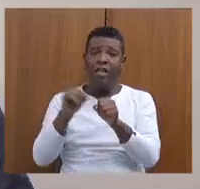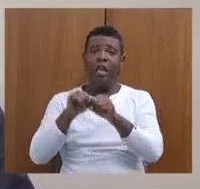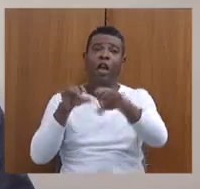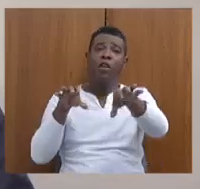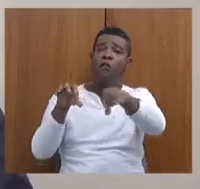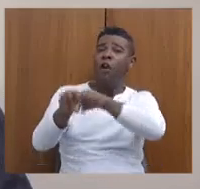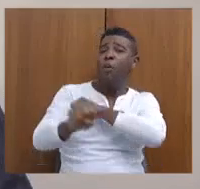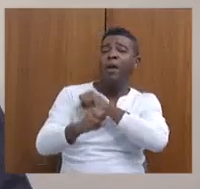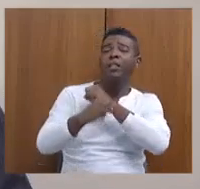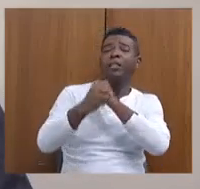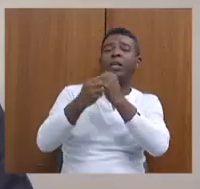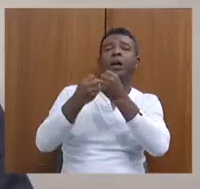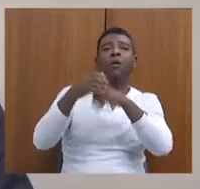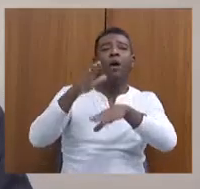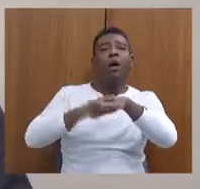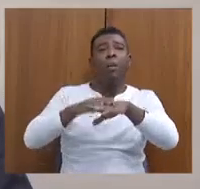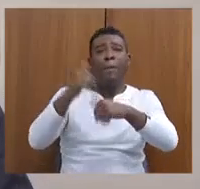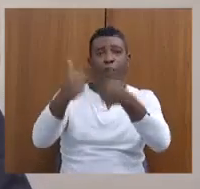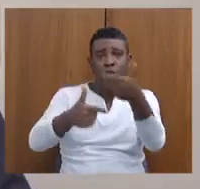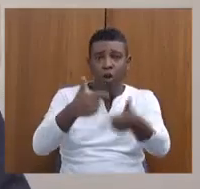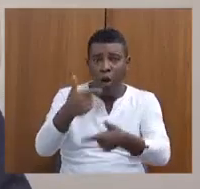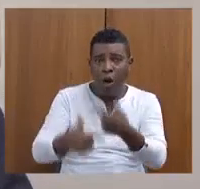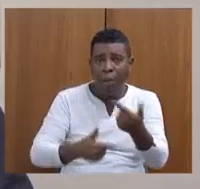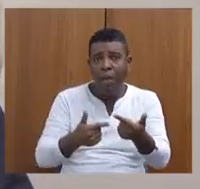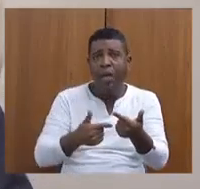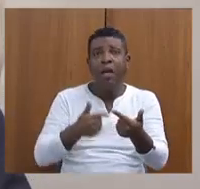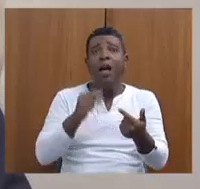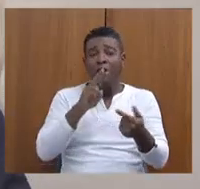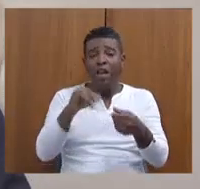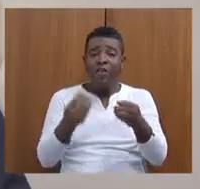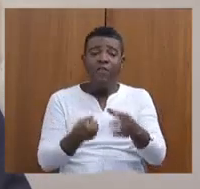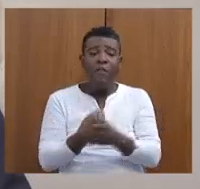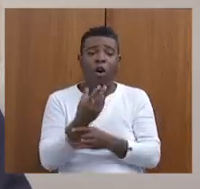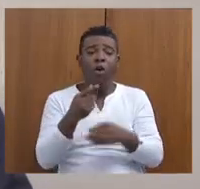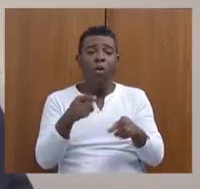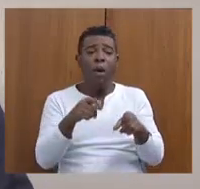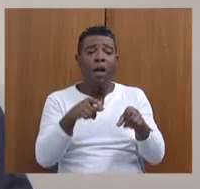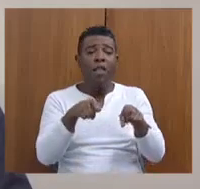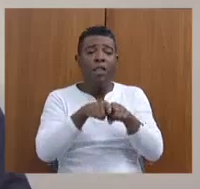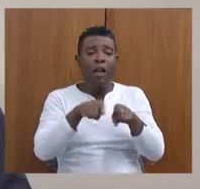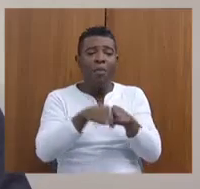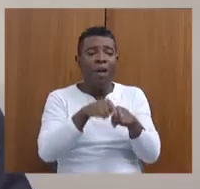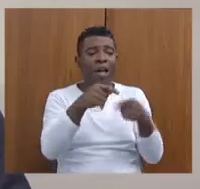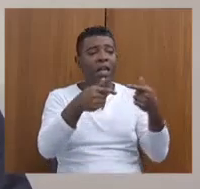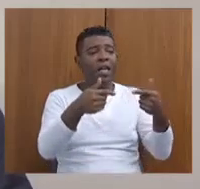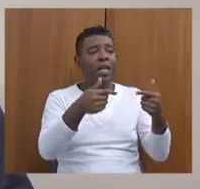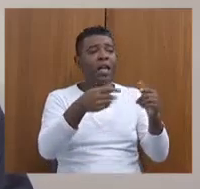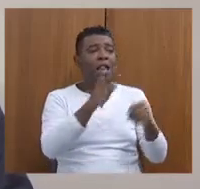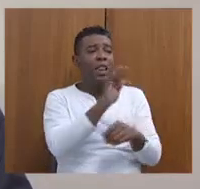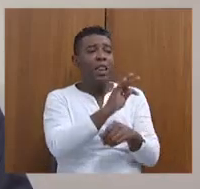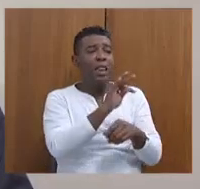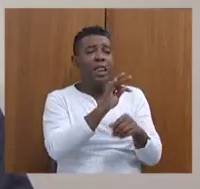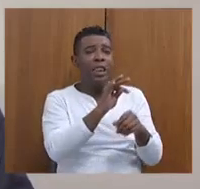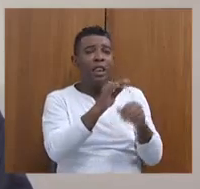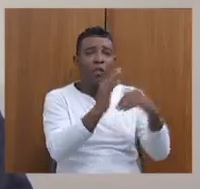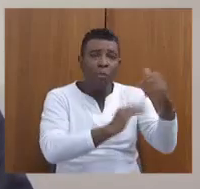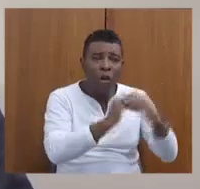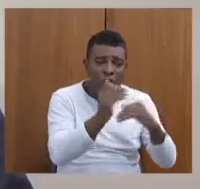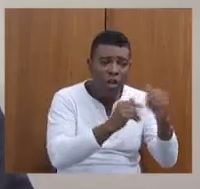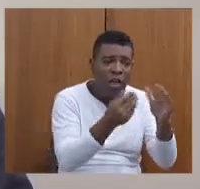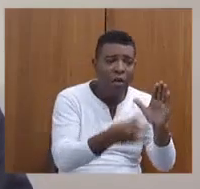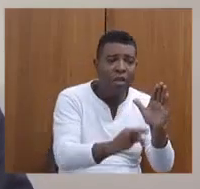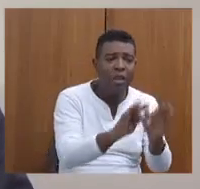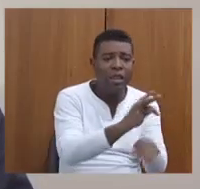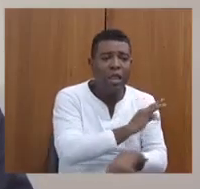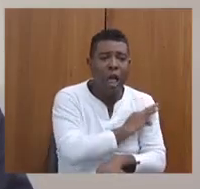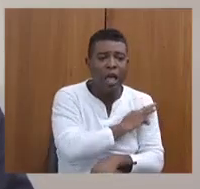o trilhos de futuro que vai formar técnicos em mineração então a educação vai ficar é a fapemig que vai lançar editais